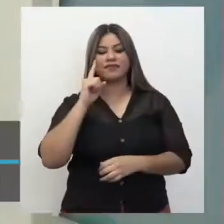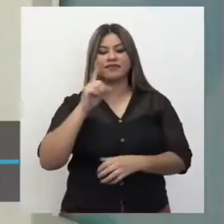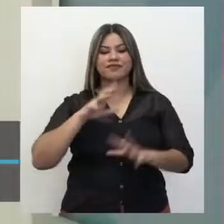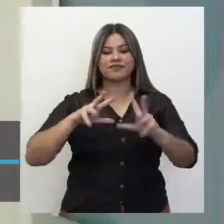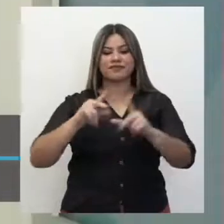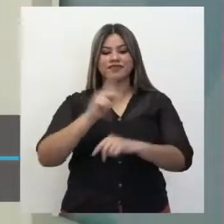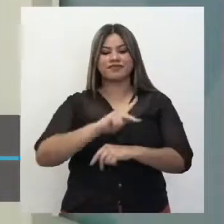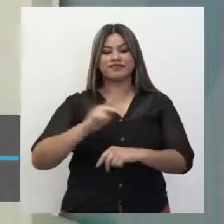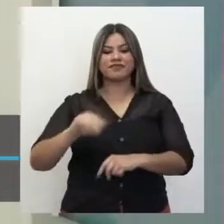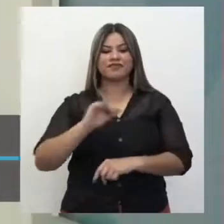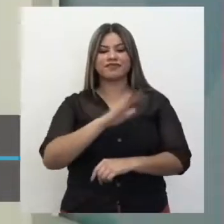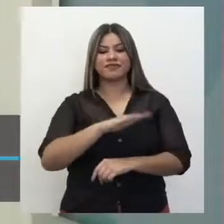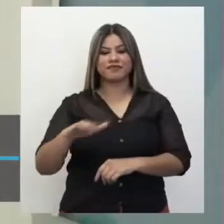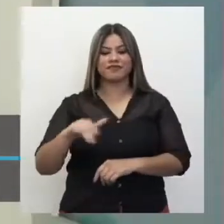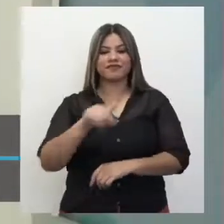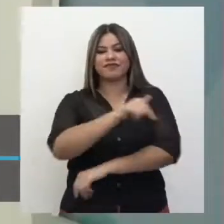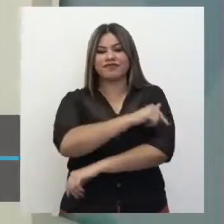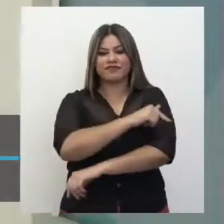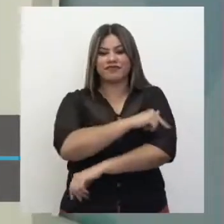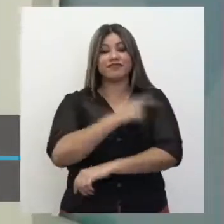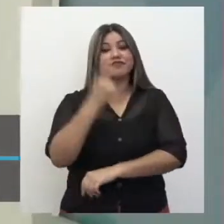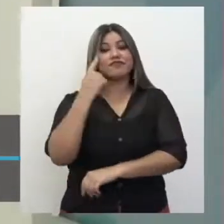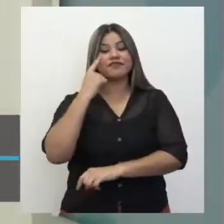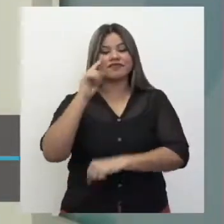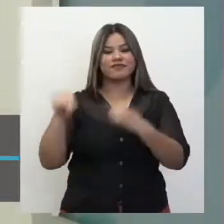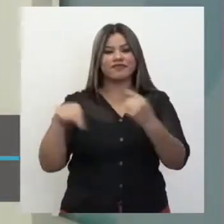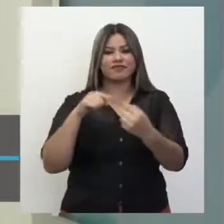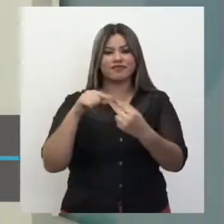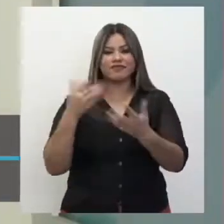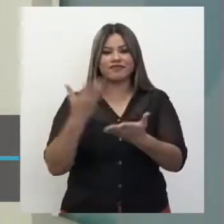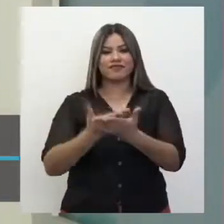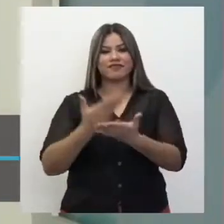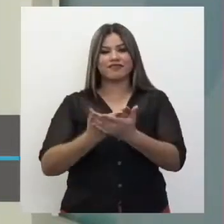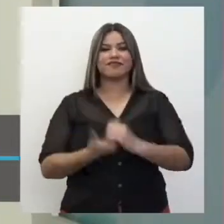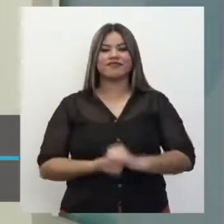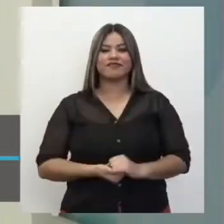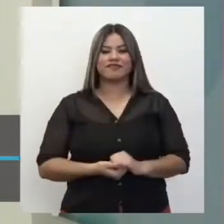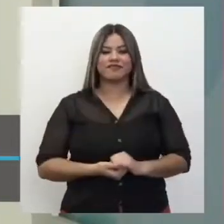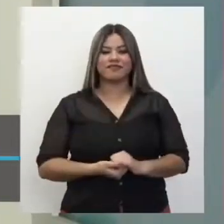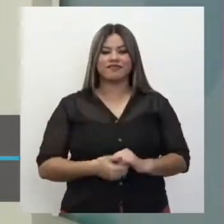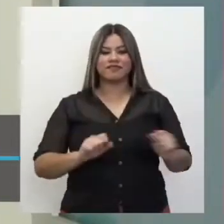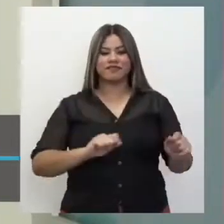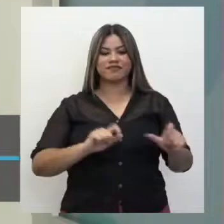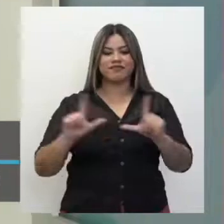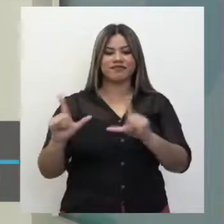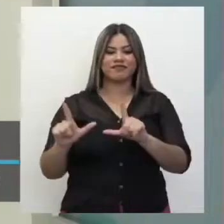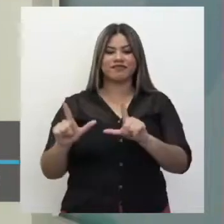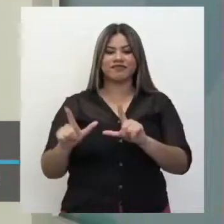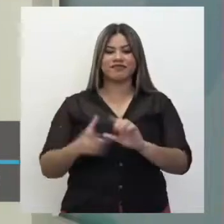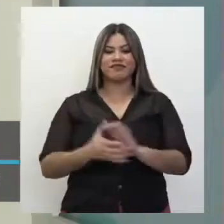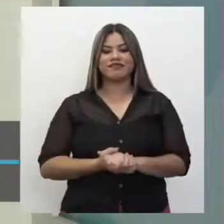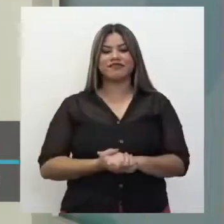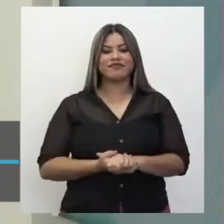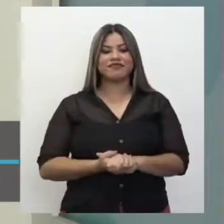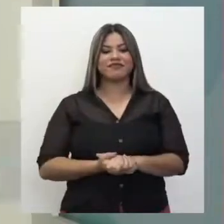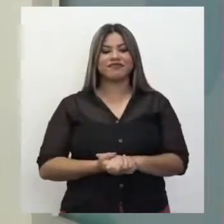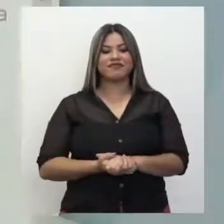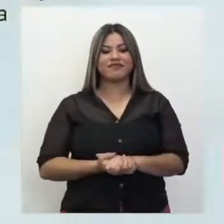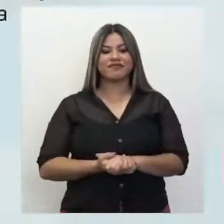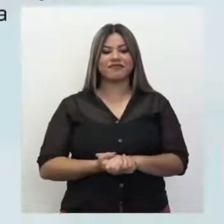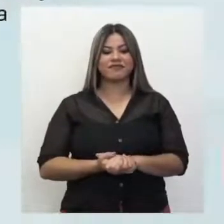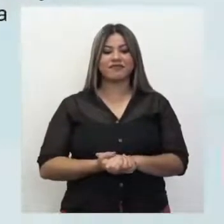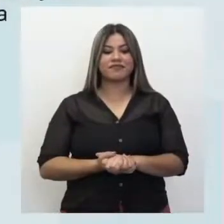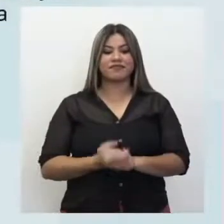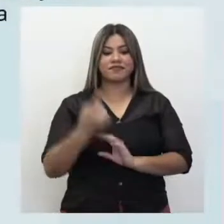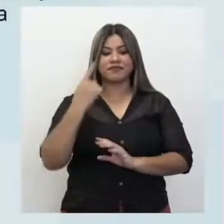7º ano. Vamos aos objetivos da aula? Quem vai passar para mim? Objetivos? Olá. Explorar o